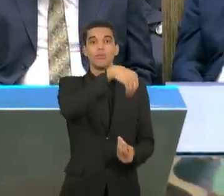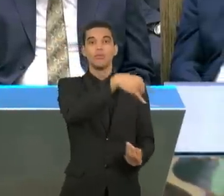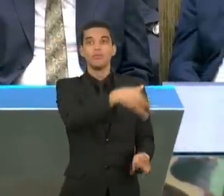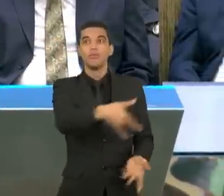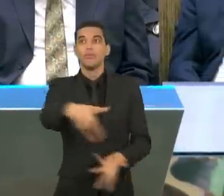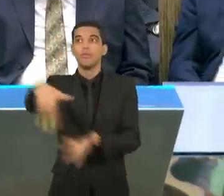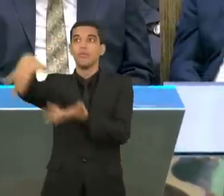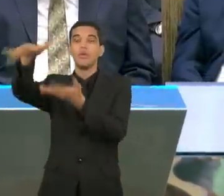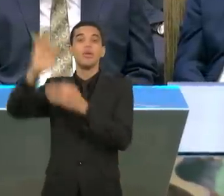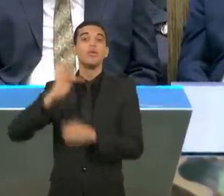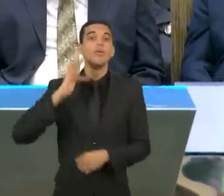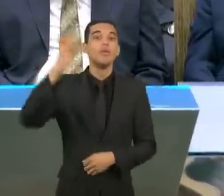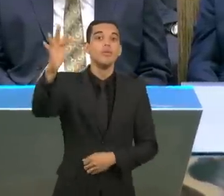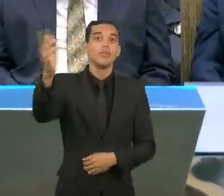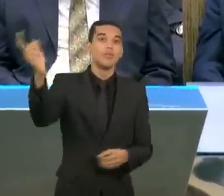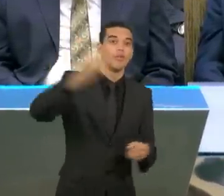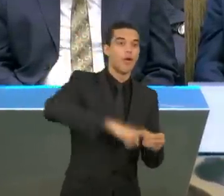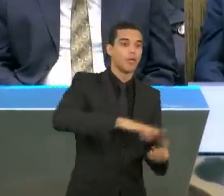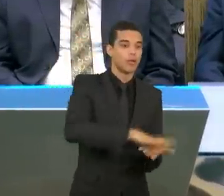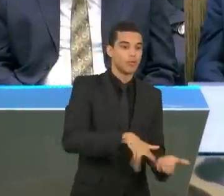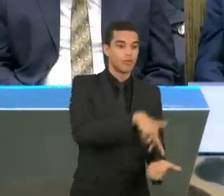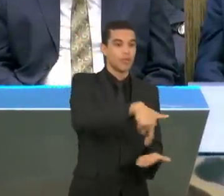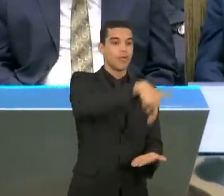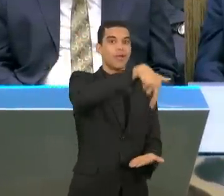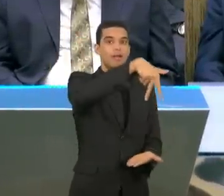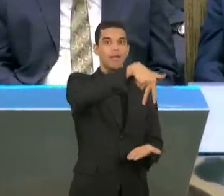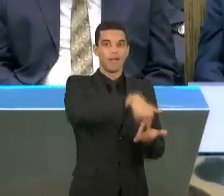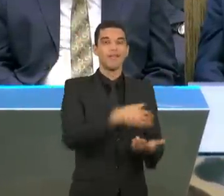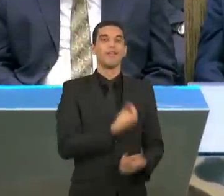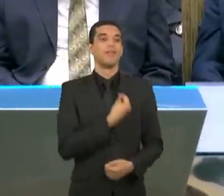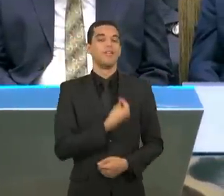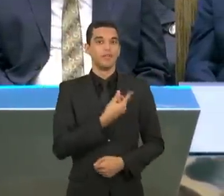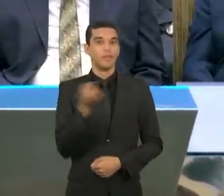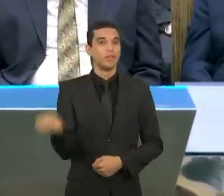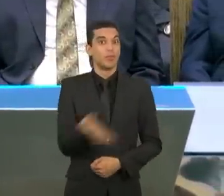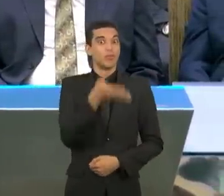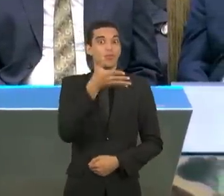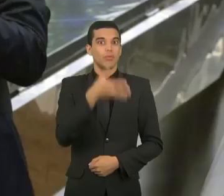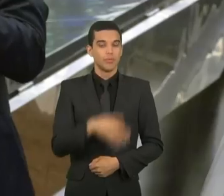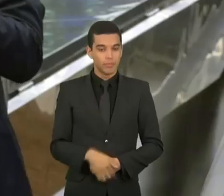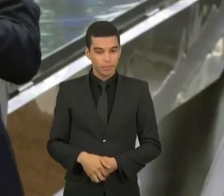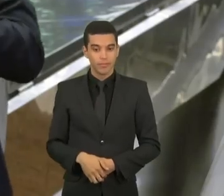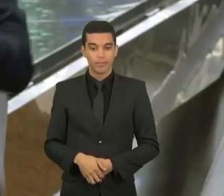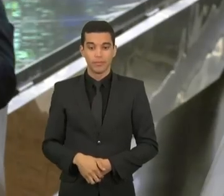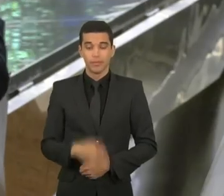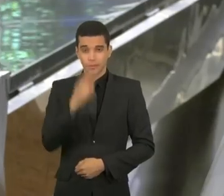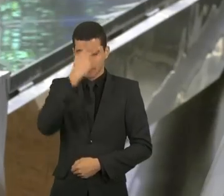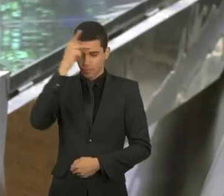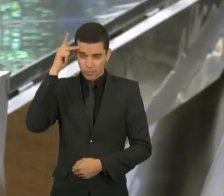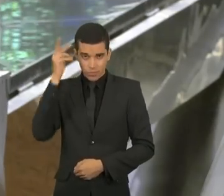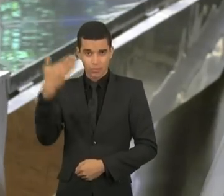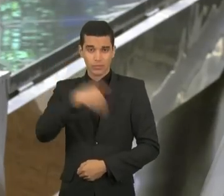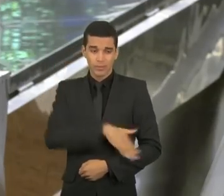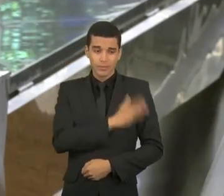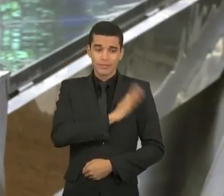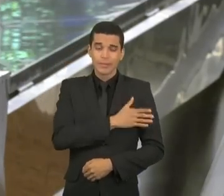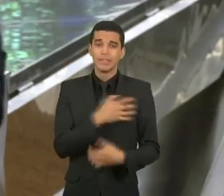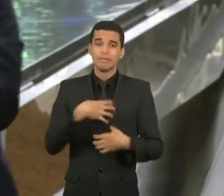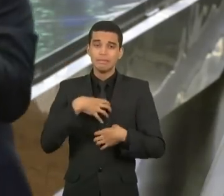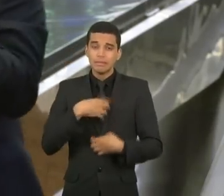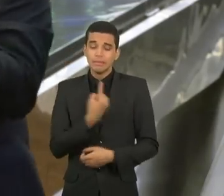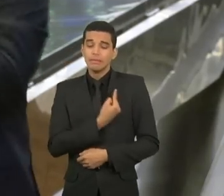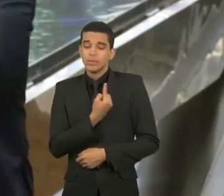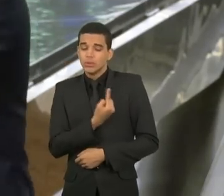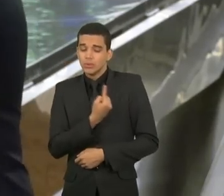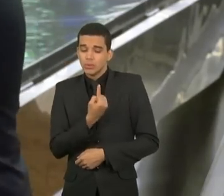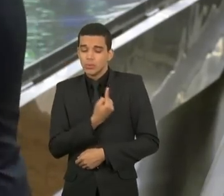acordar um dia para uma nova existência. Há um grito de solidão no coração do homem. Há um